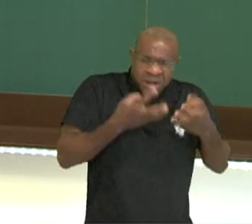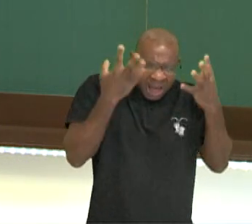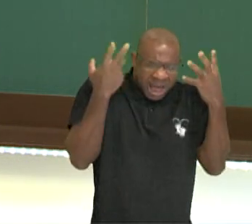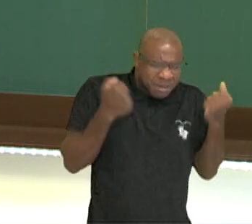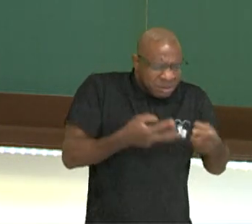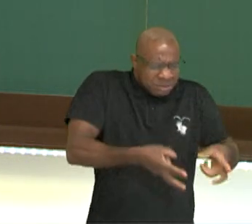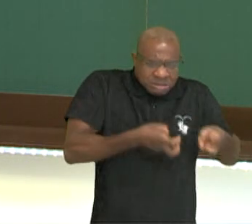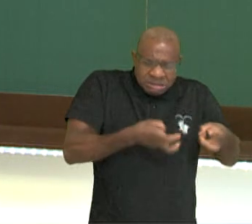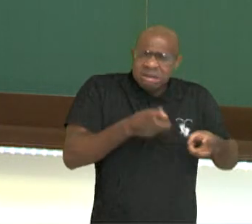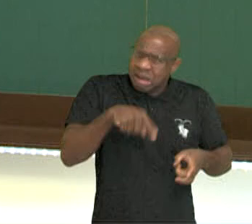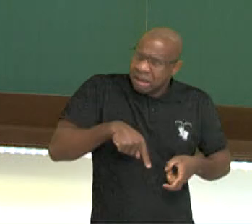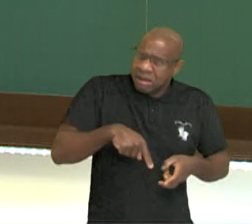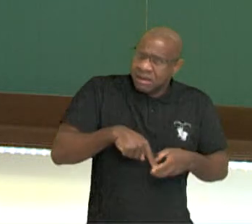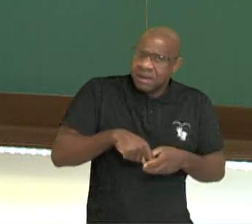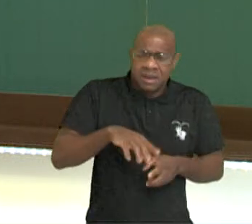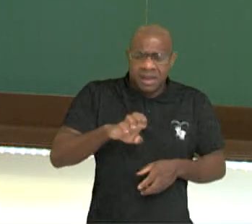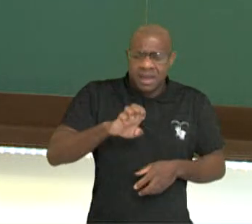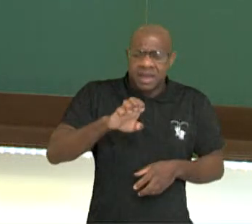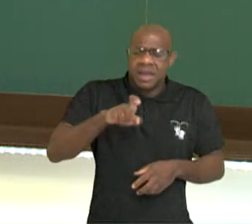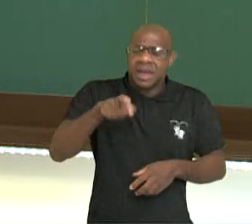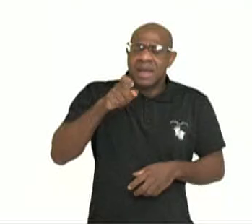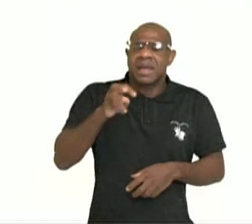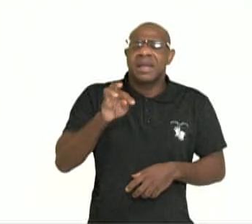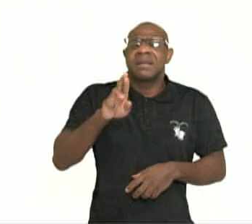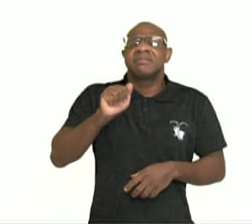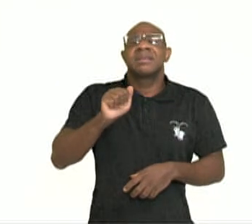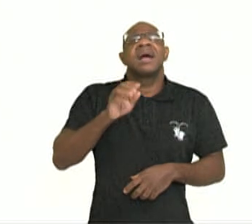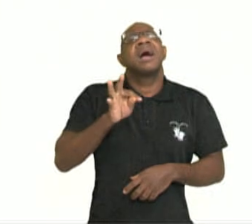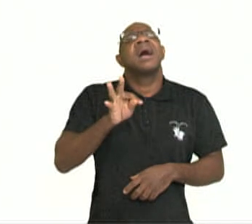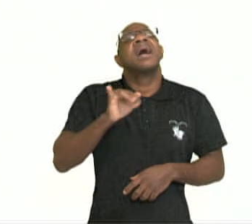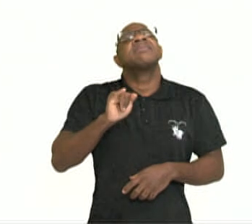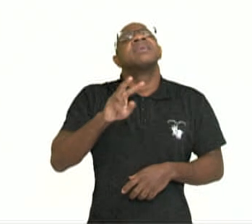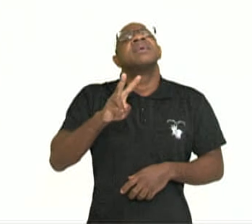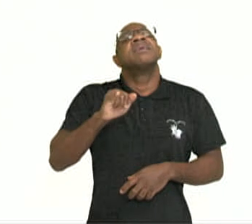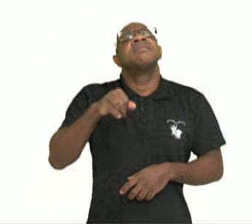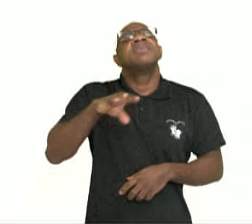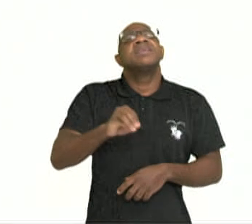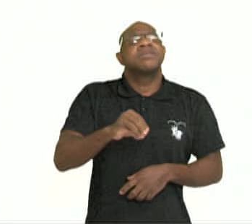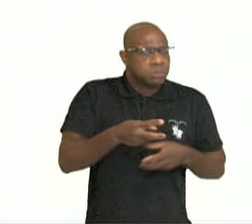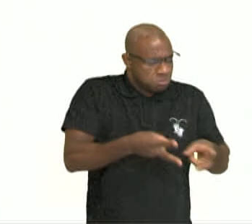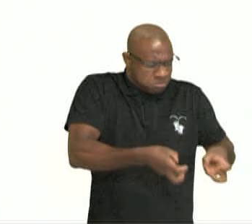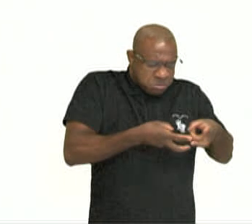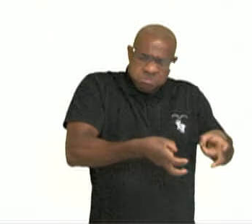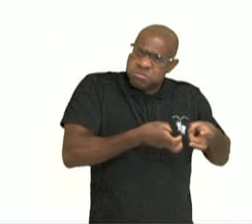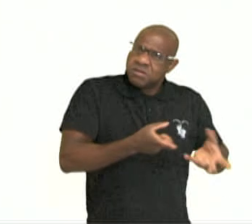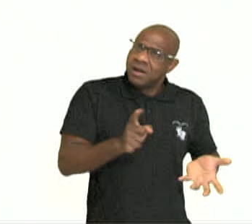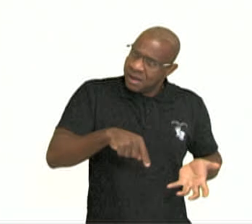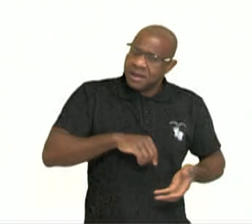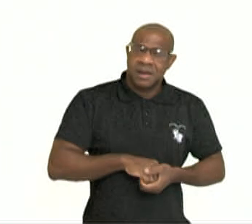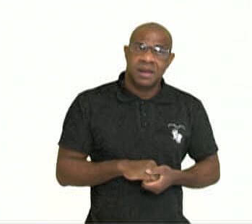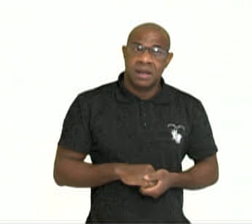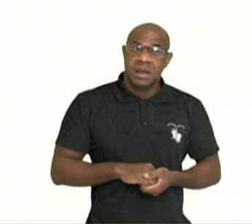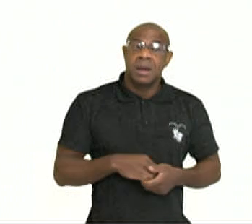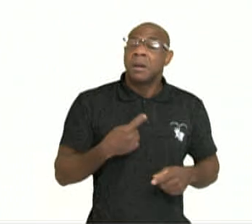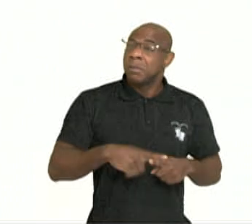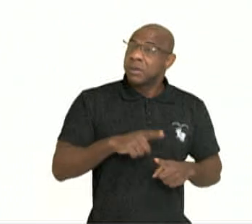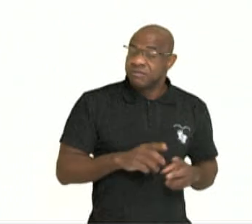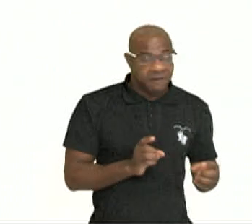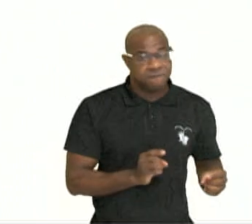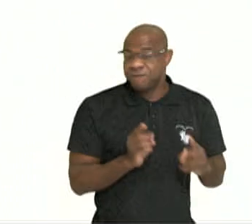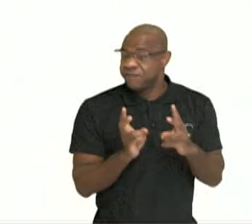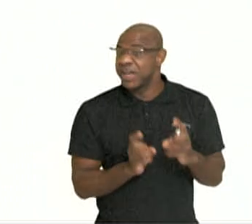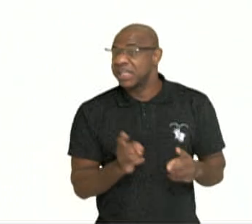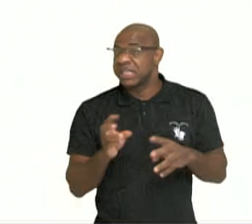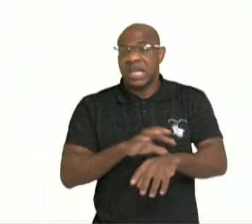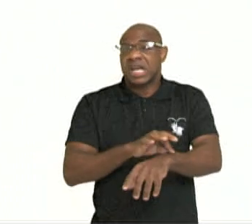sim ou não. Ao criar gado com a finalidade de vender ou consumir a sua carne